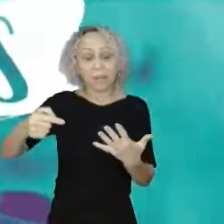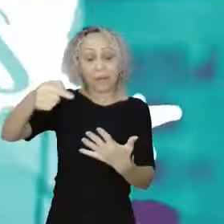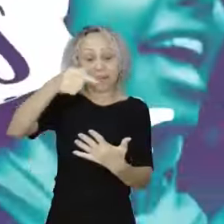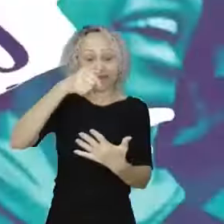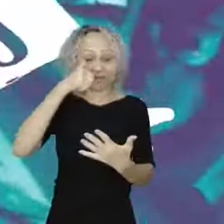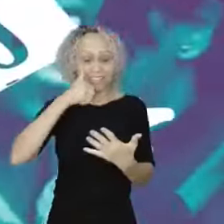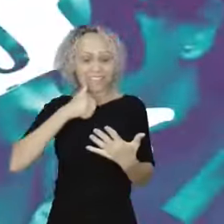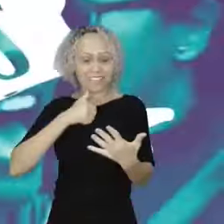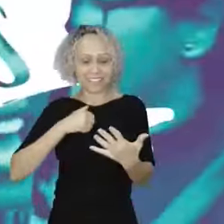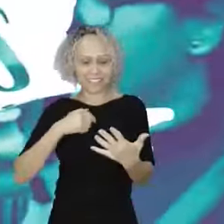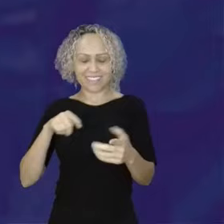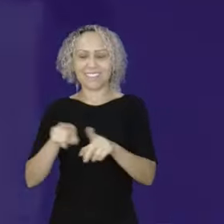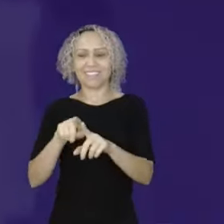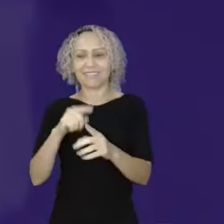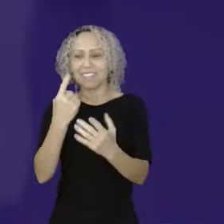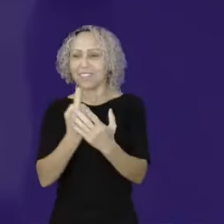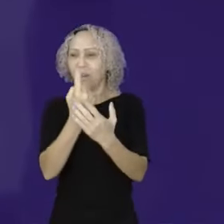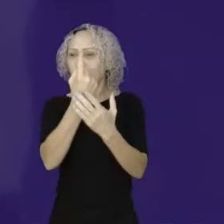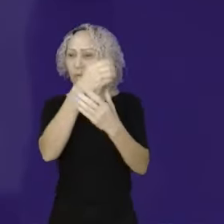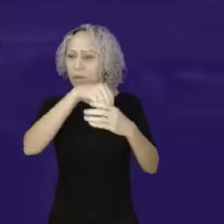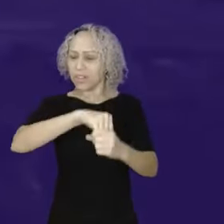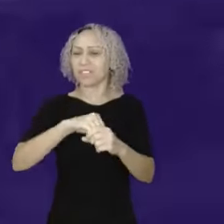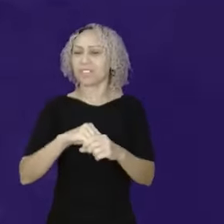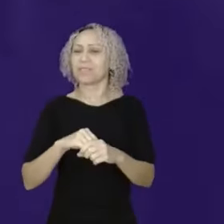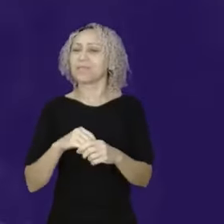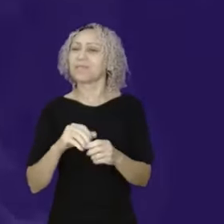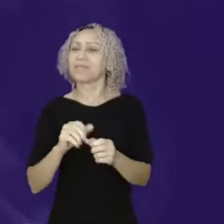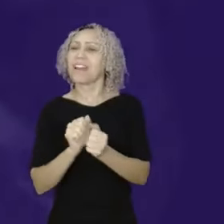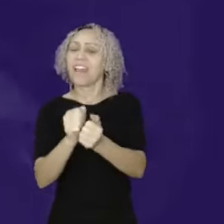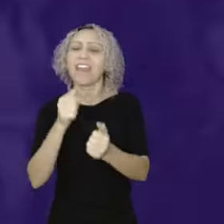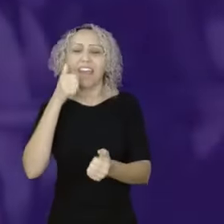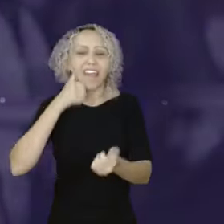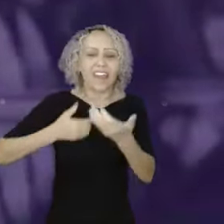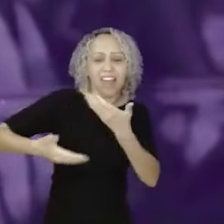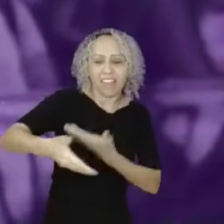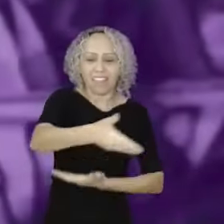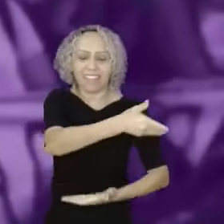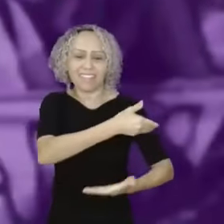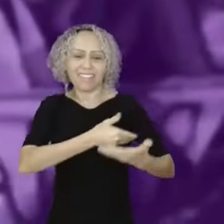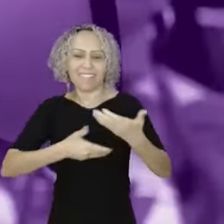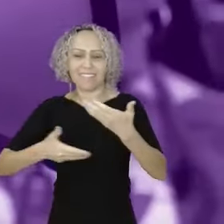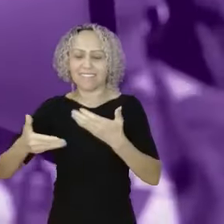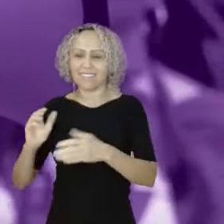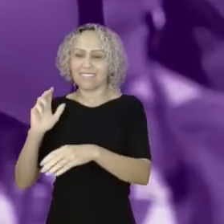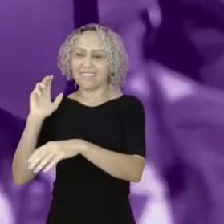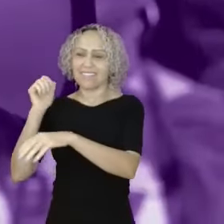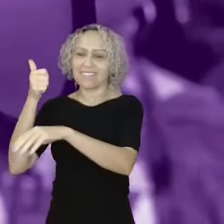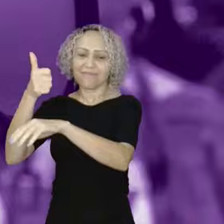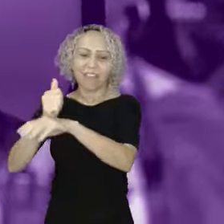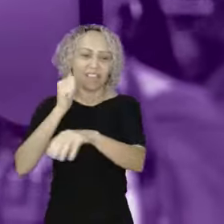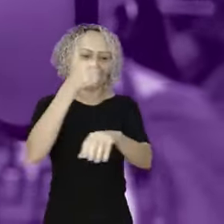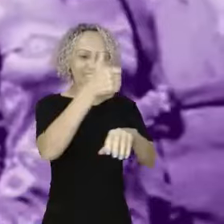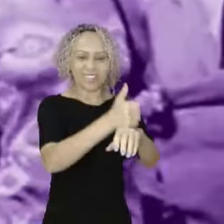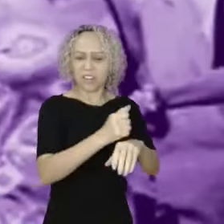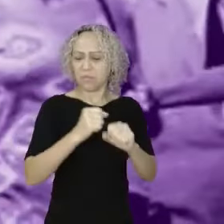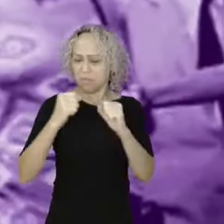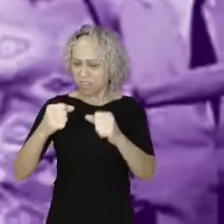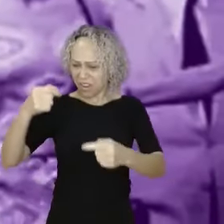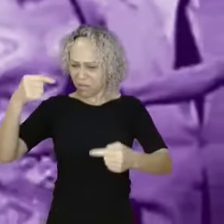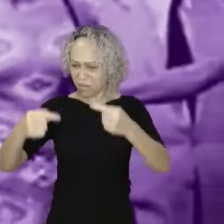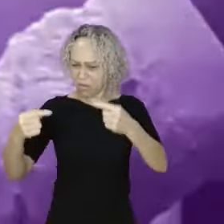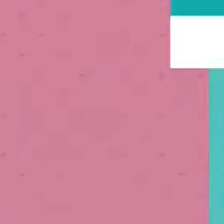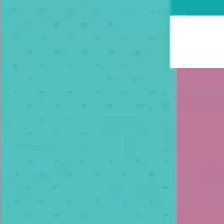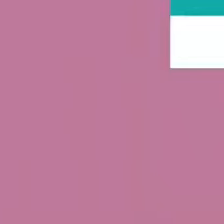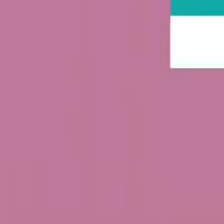Eu sou uma delas são elas por elas oculpando espaços de